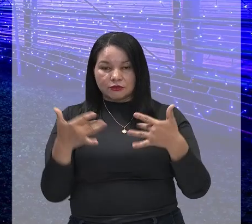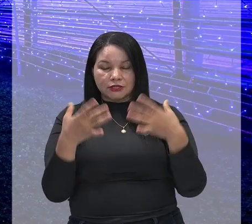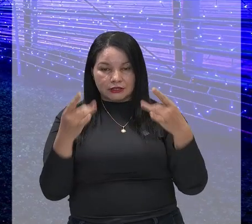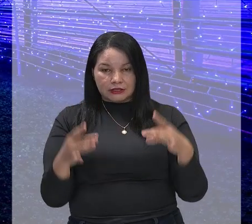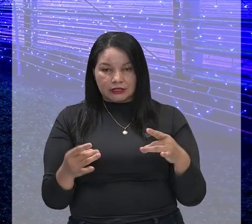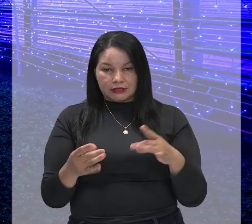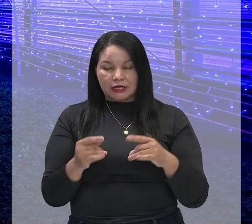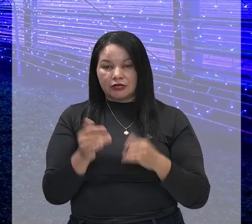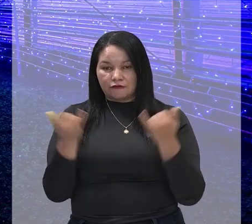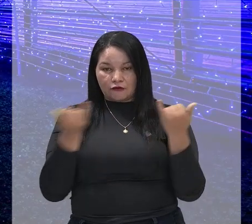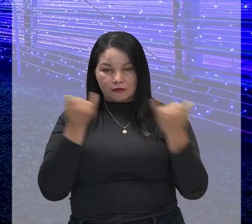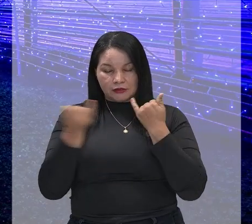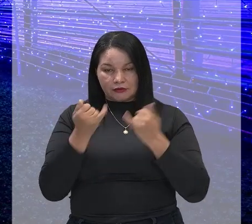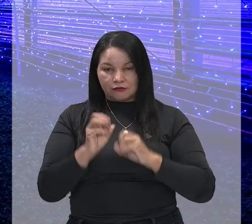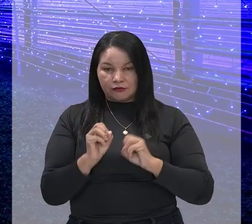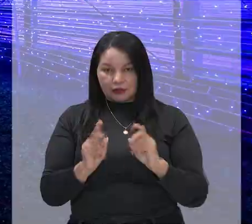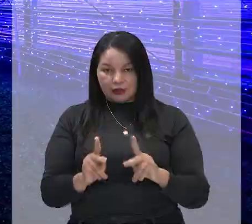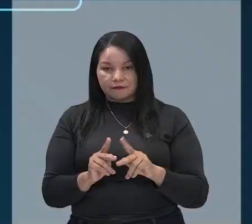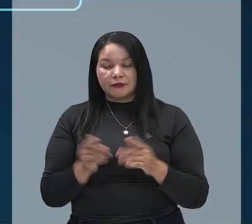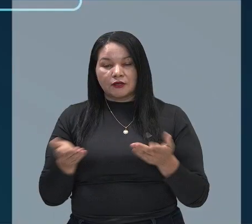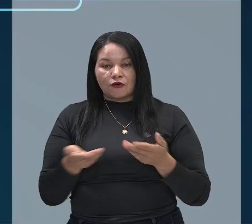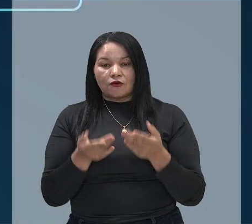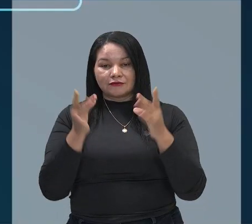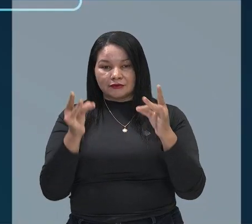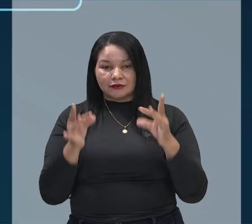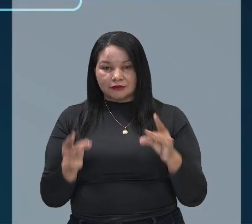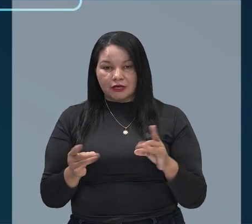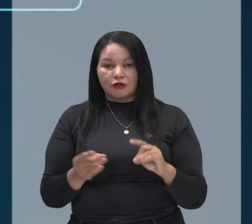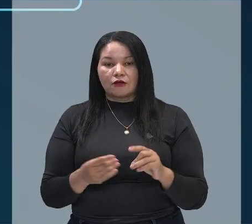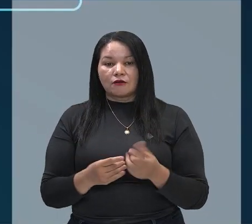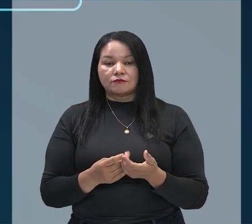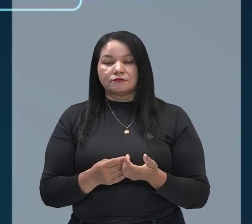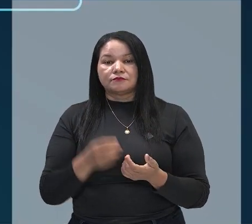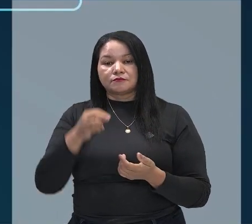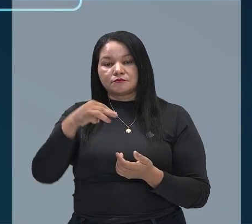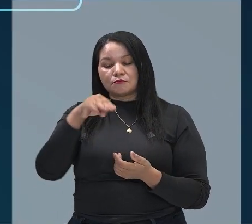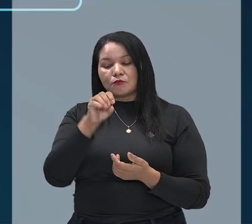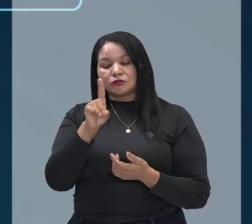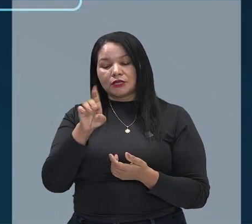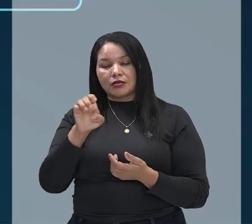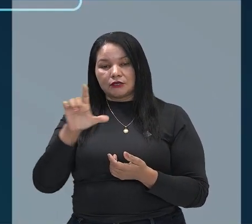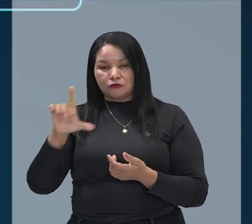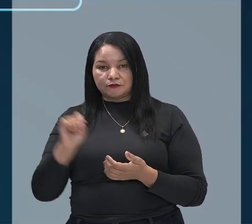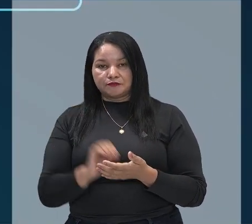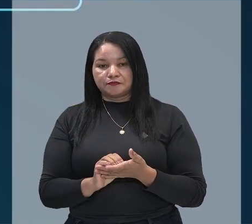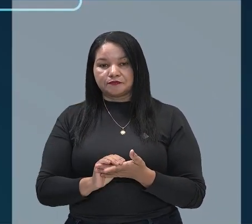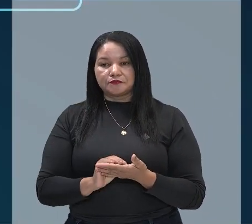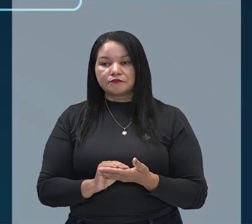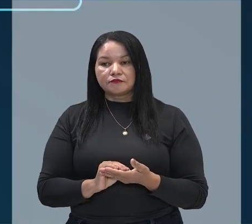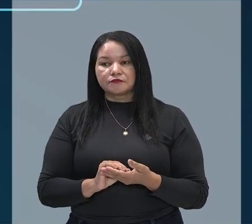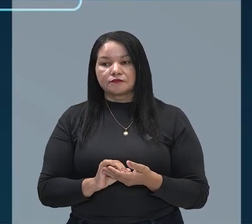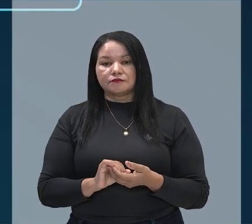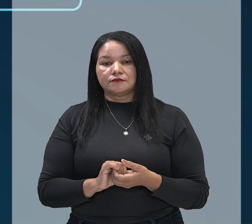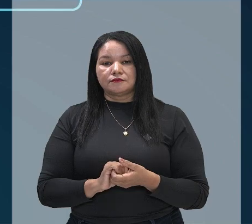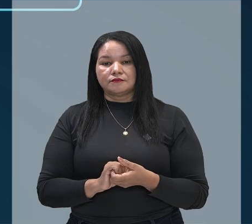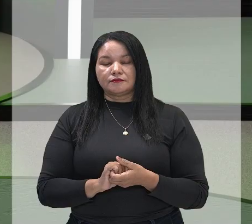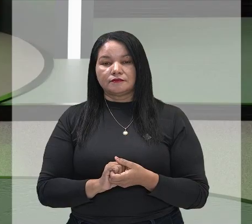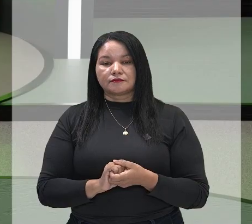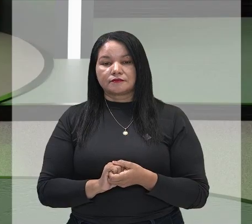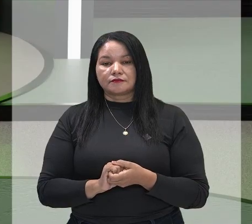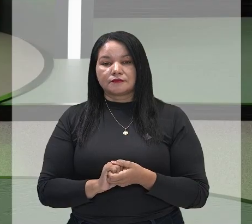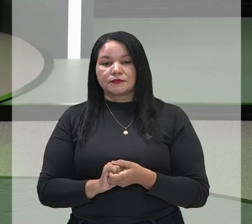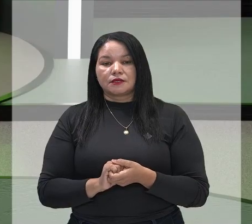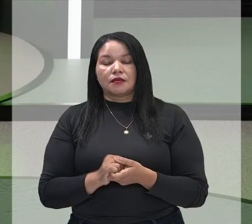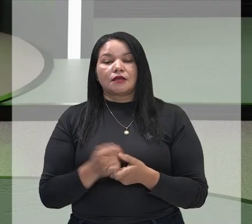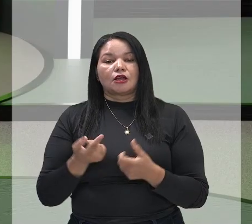informação. Vamos conhecer então em mais detalhes os modelos de circuitos elétricos. A gente tem, né, o primeiro tipo deles,